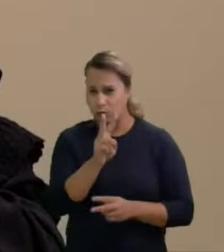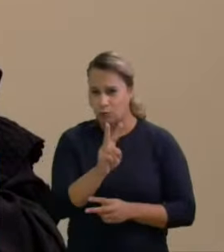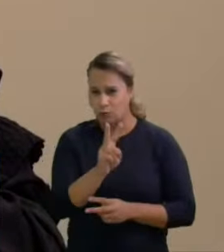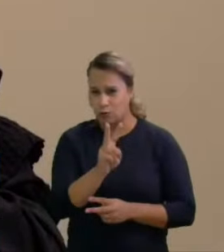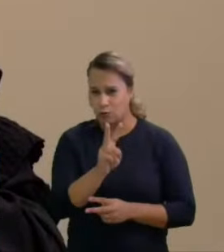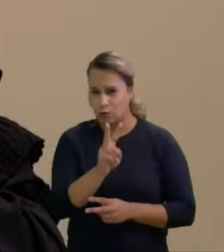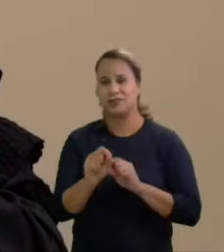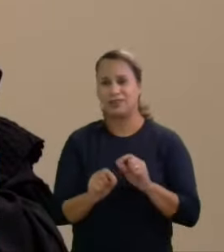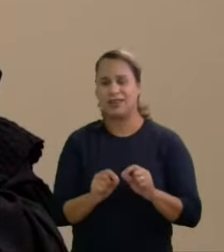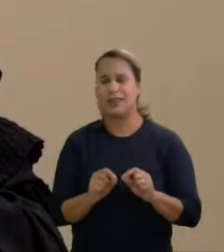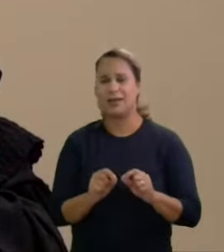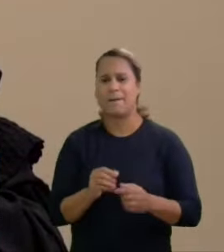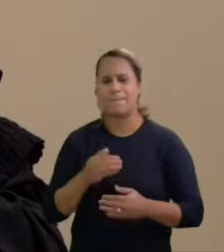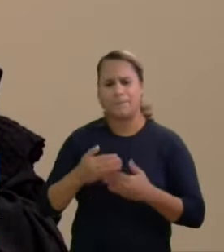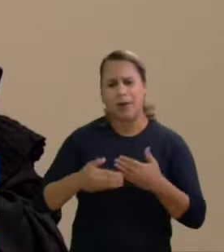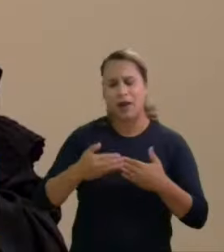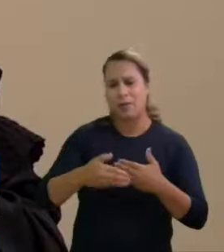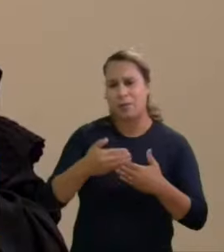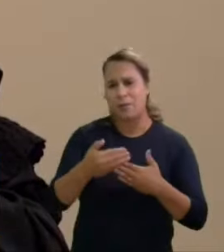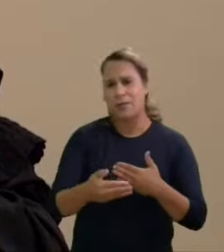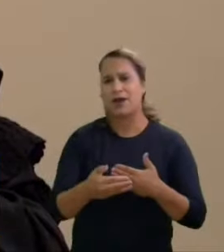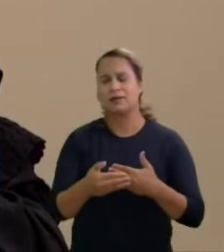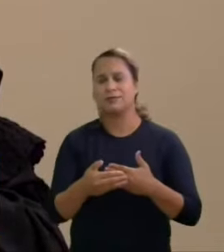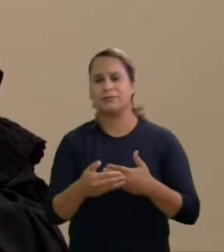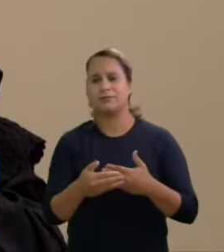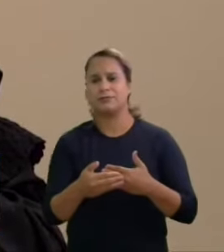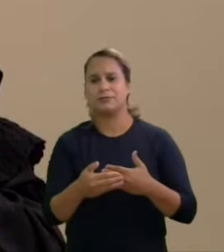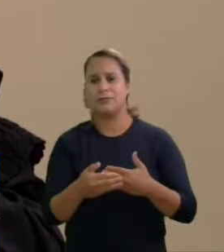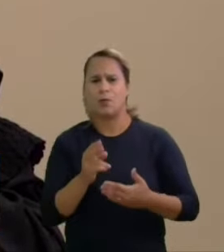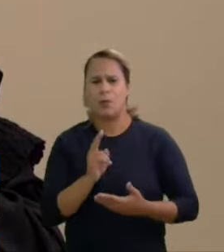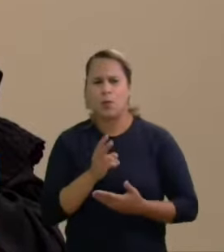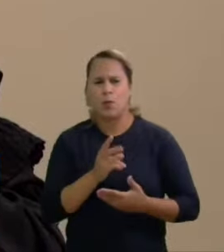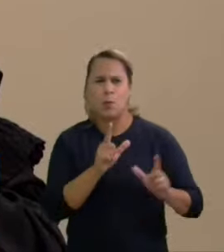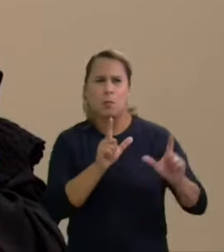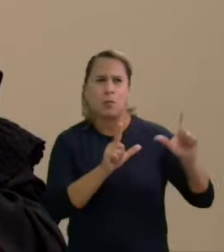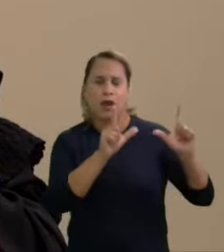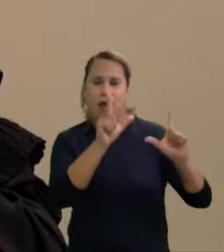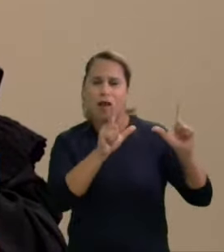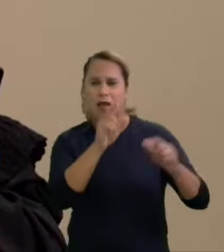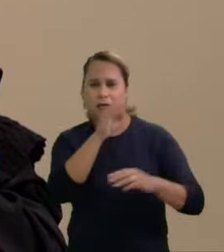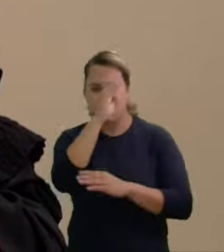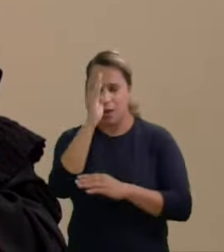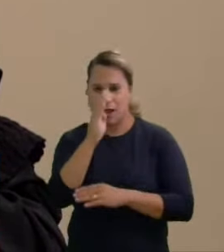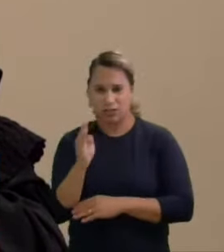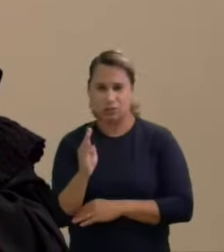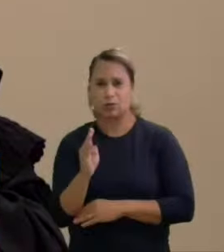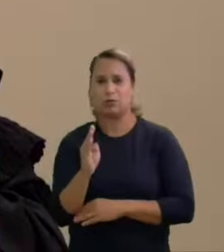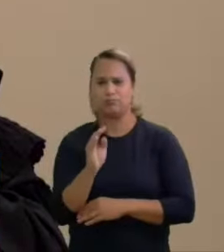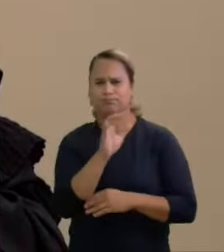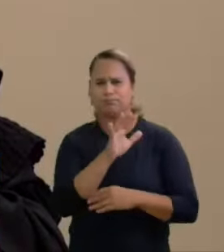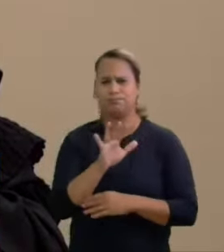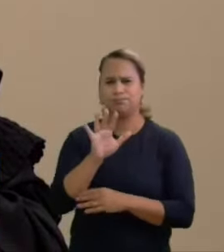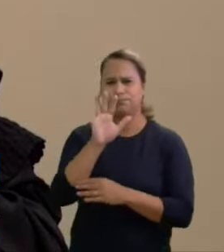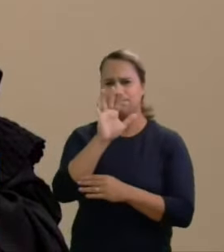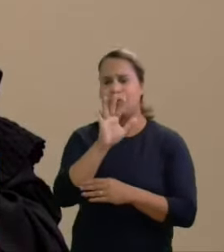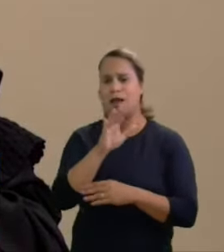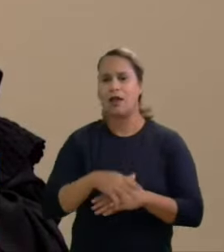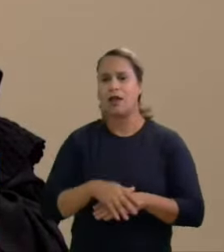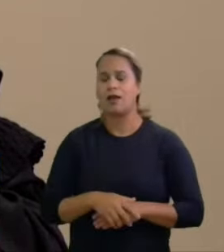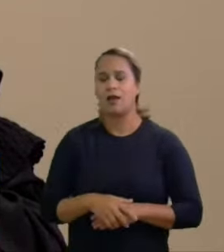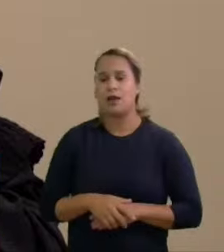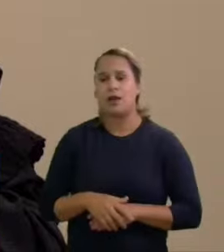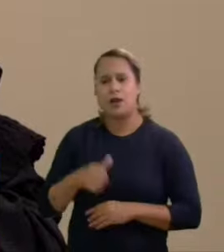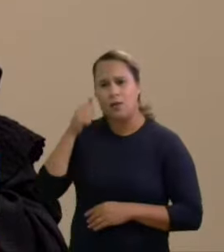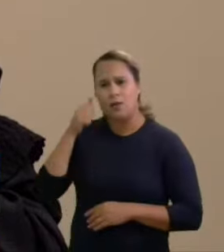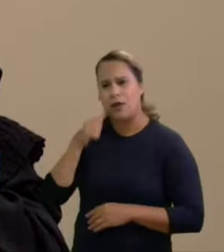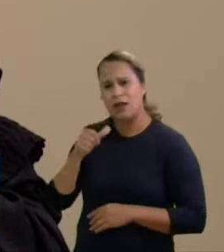meses a film em horário an da televisão brasileira a própria Rosangela Mouro sem histórico na esfera pública foi Eleita deputada Federal por São Paulo Estado que